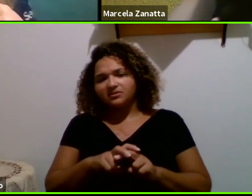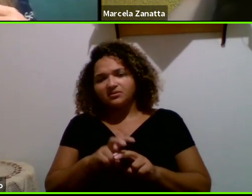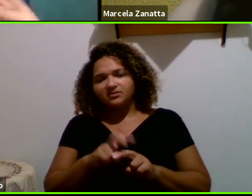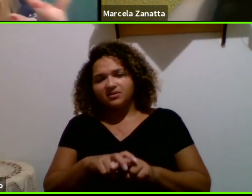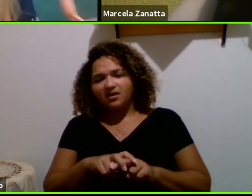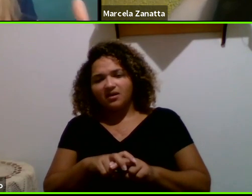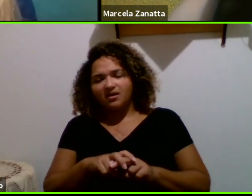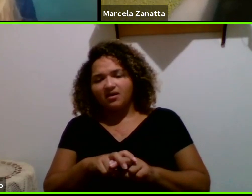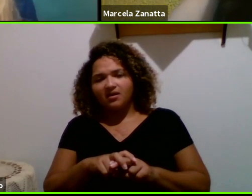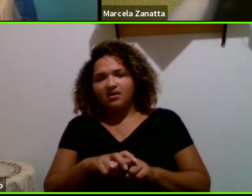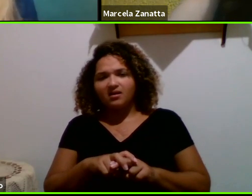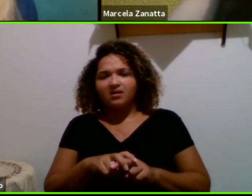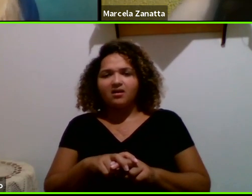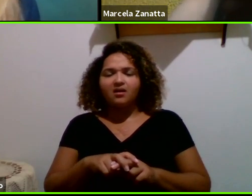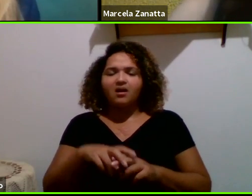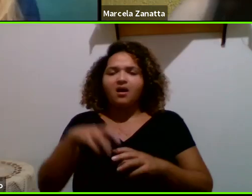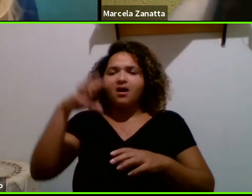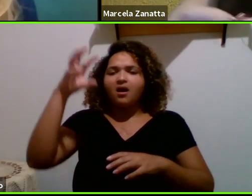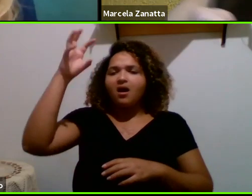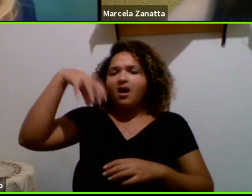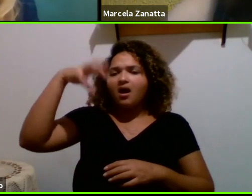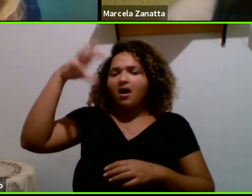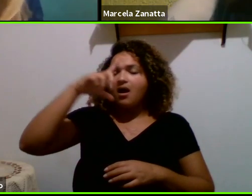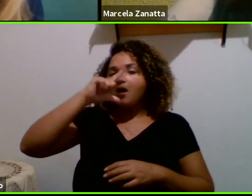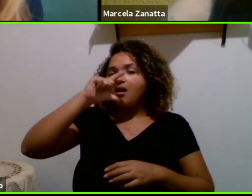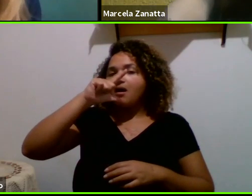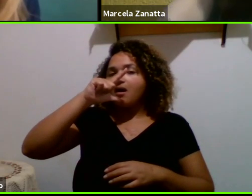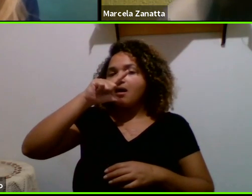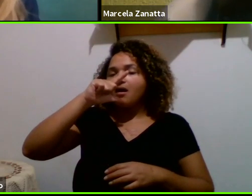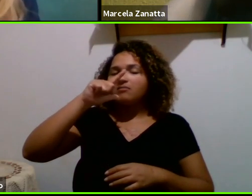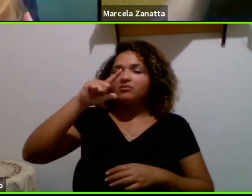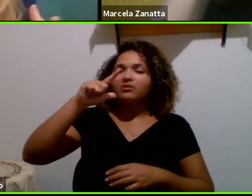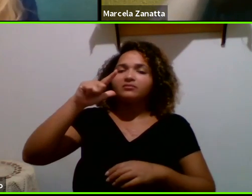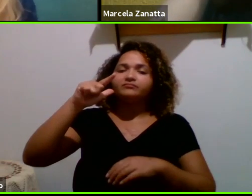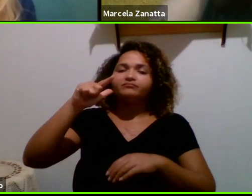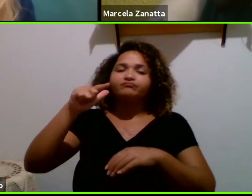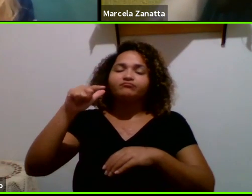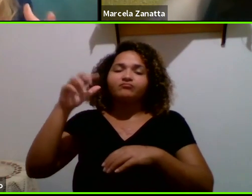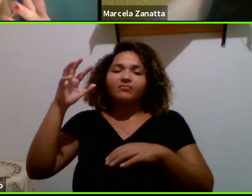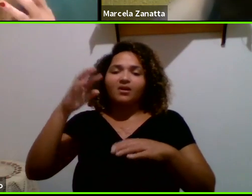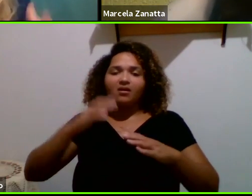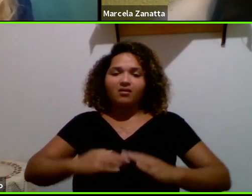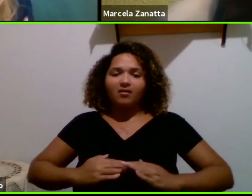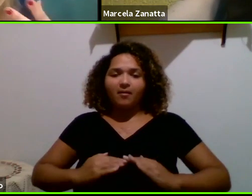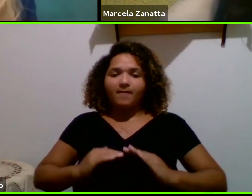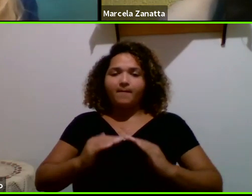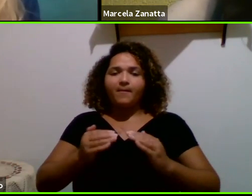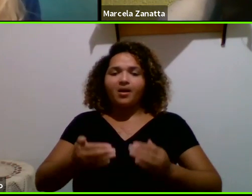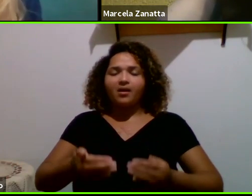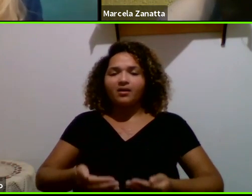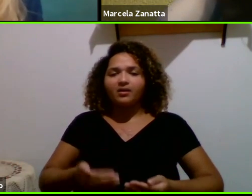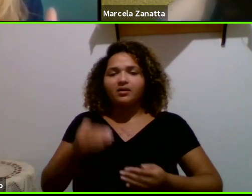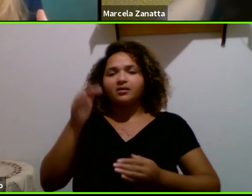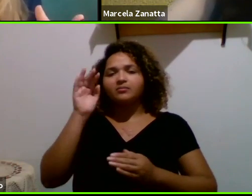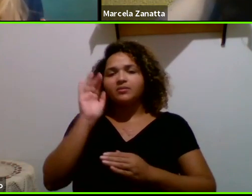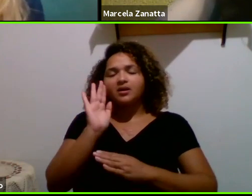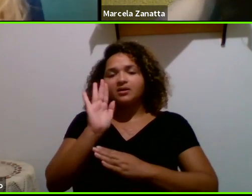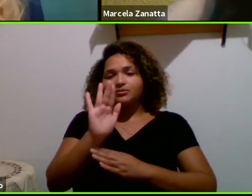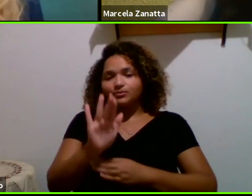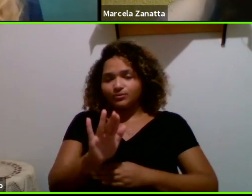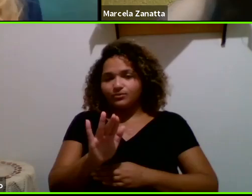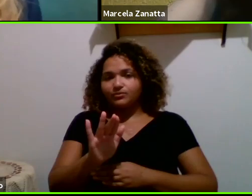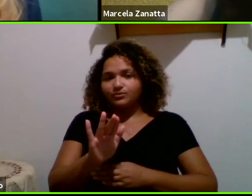banquinho, deixando cair água na região do ombro sacral, na barriga. A água é um excelente método